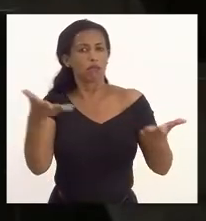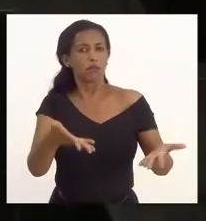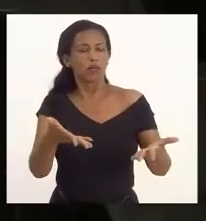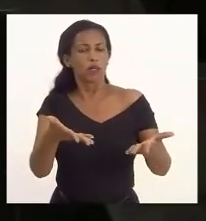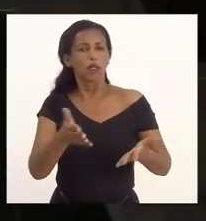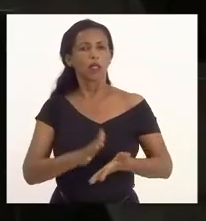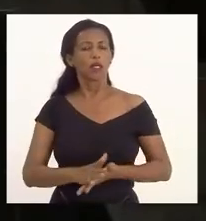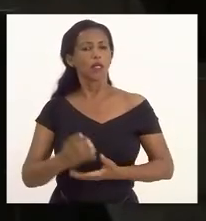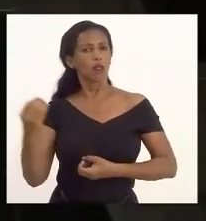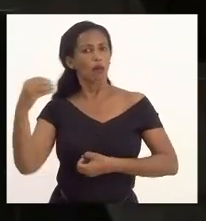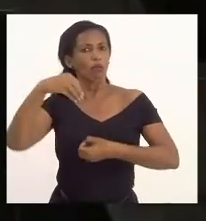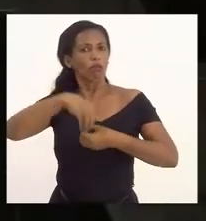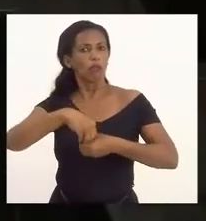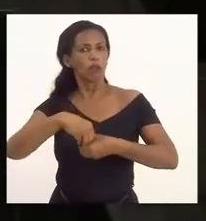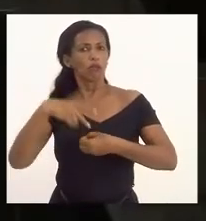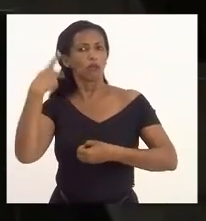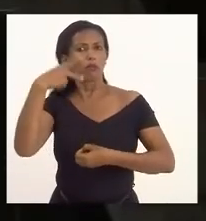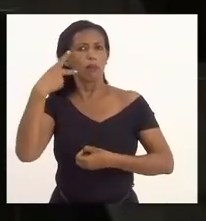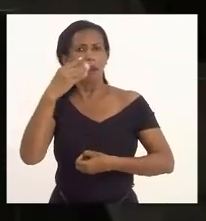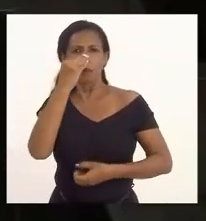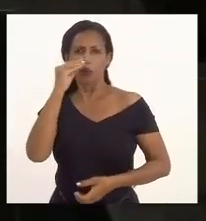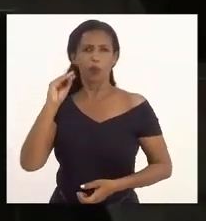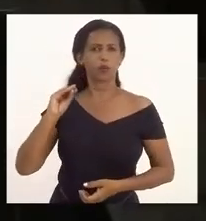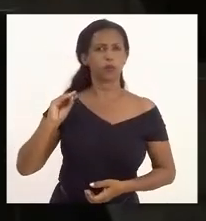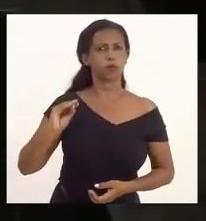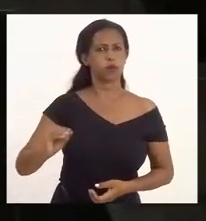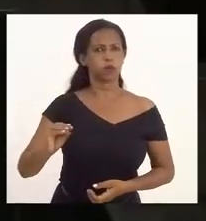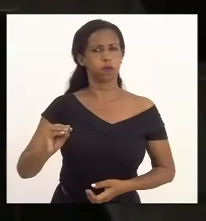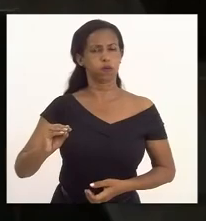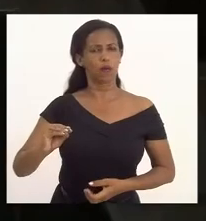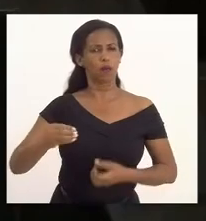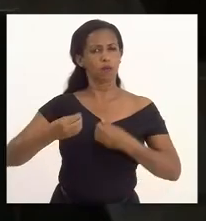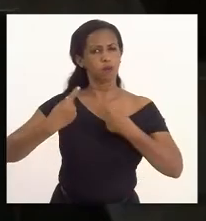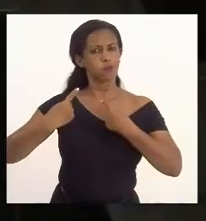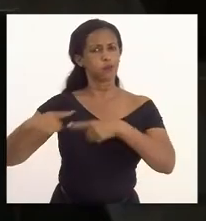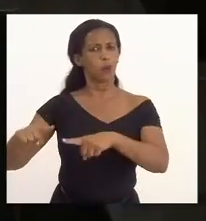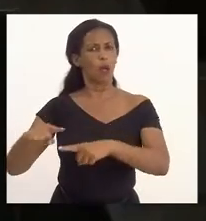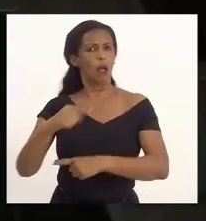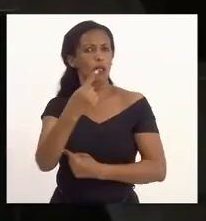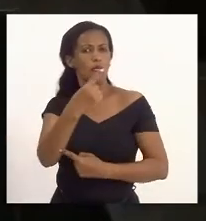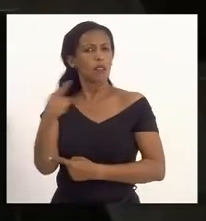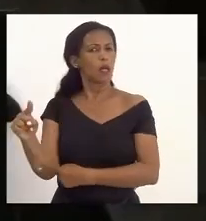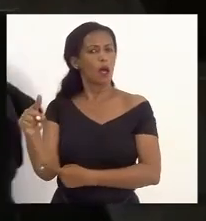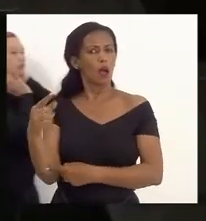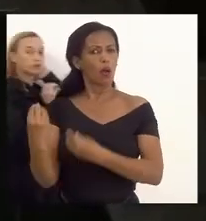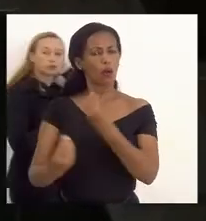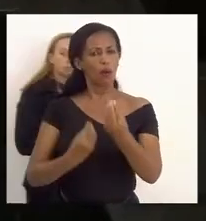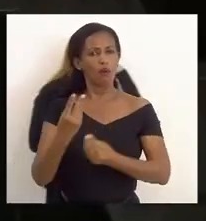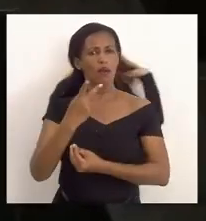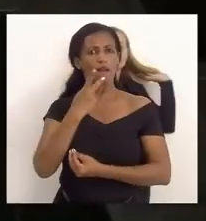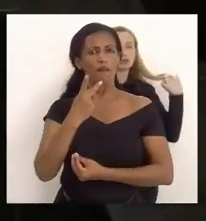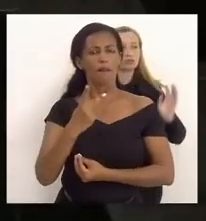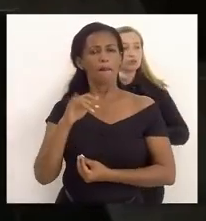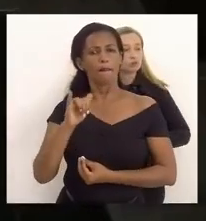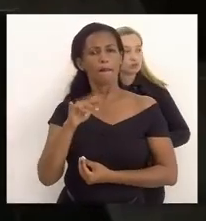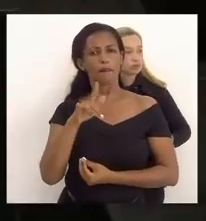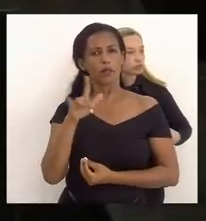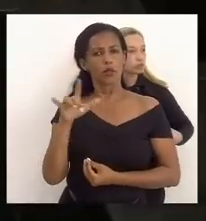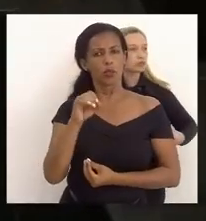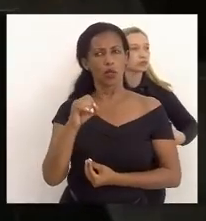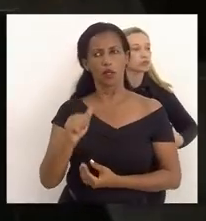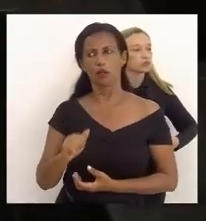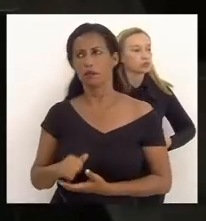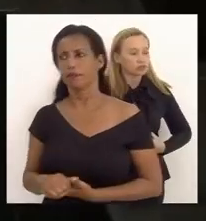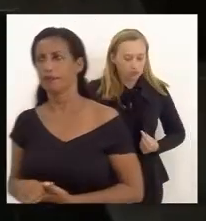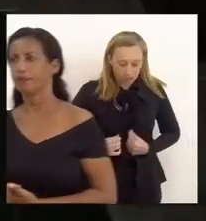no Parlamento Municipal uma rejeição, um repúdio, um não rotundo, como diria o velho Brizola, a